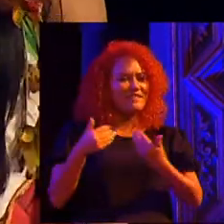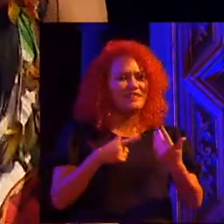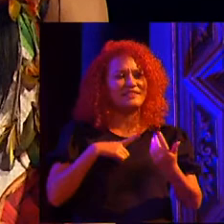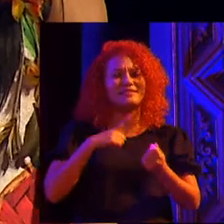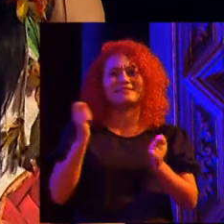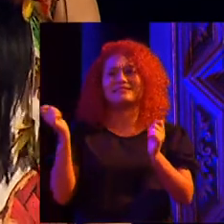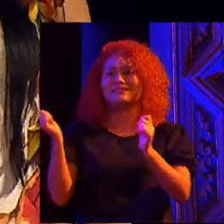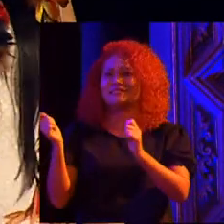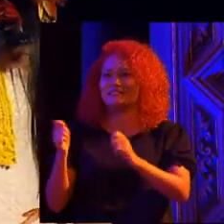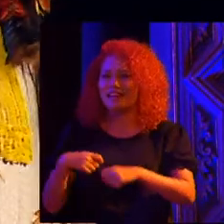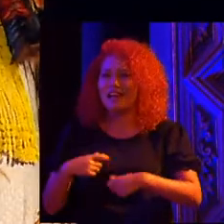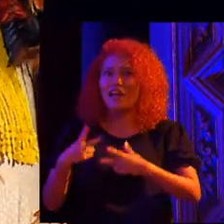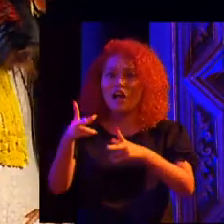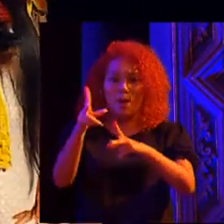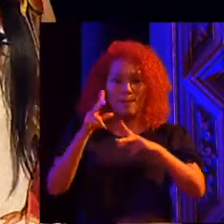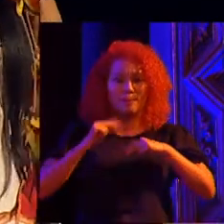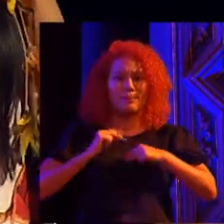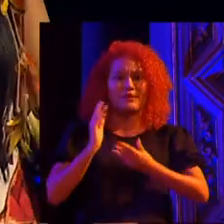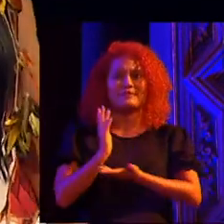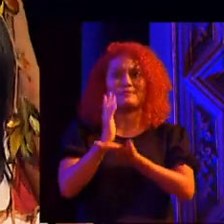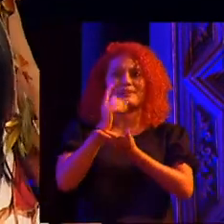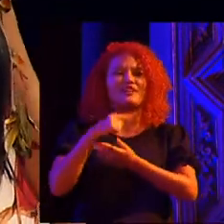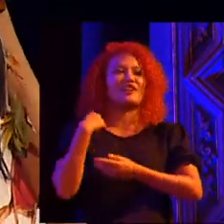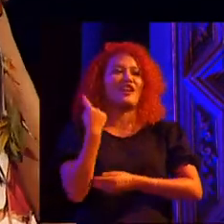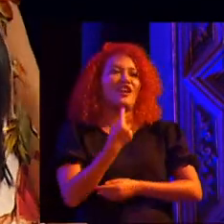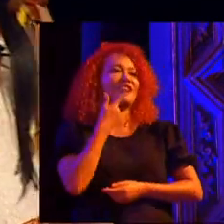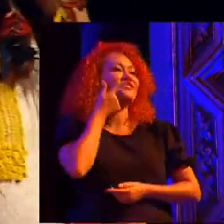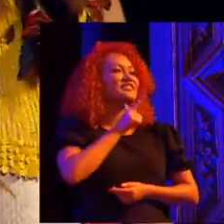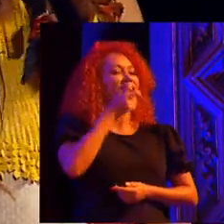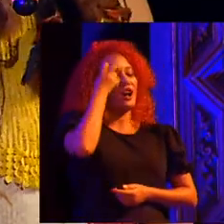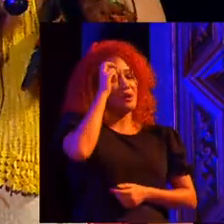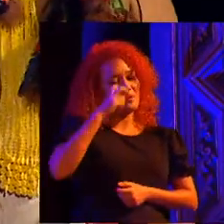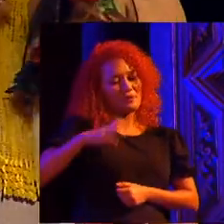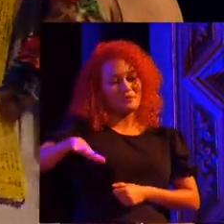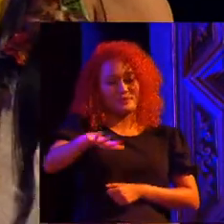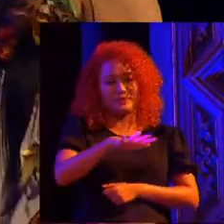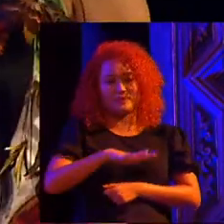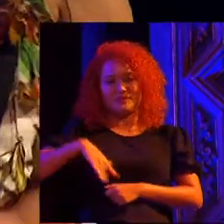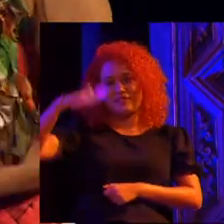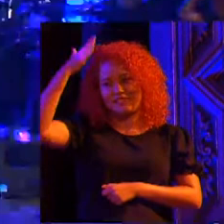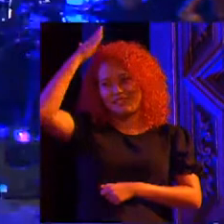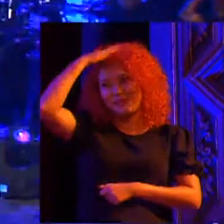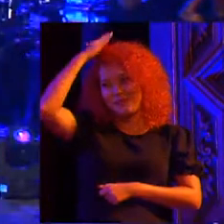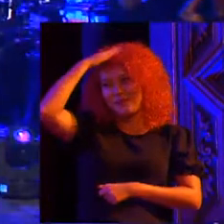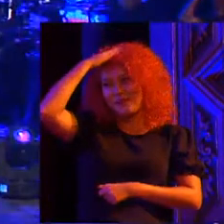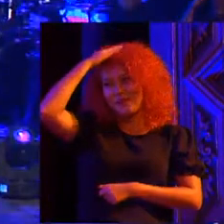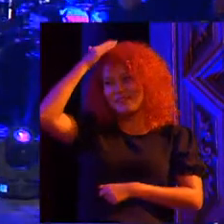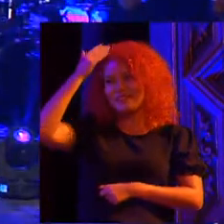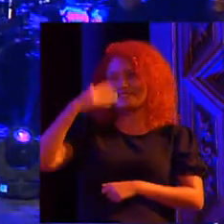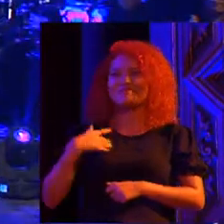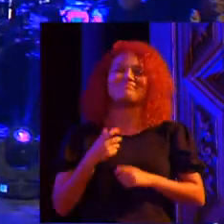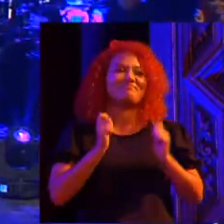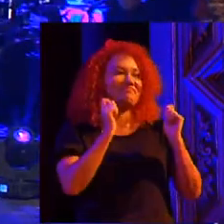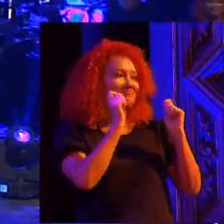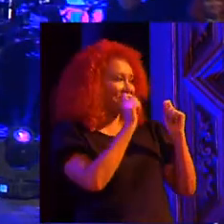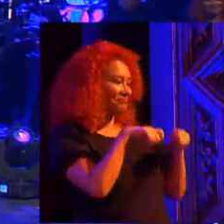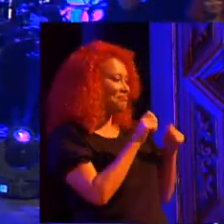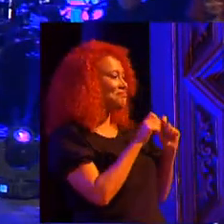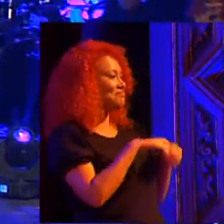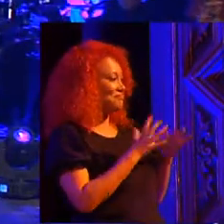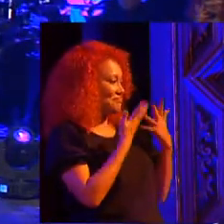são prêmios merecidos e quem ganha somos nós, né? A cultura popular paraense. Exatamente, que